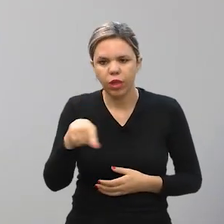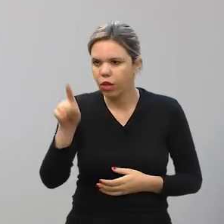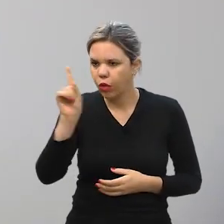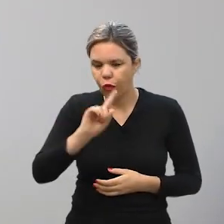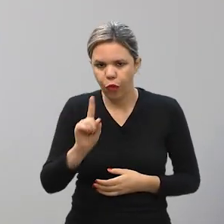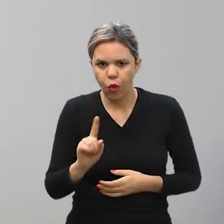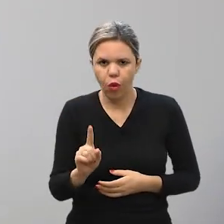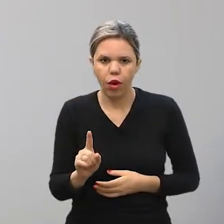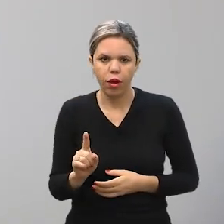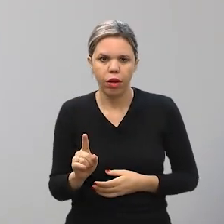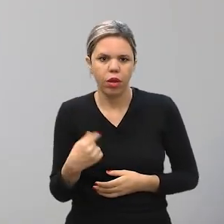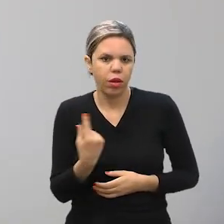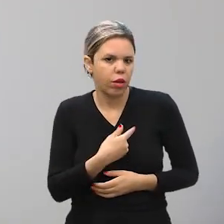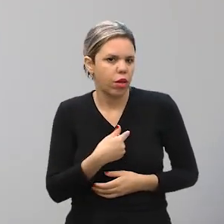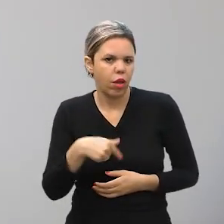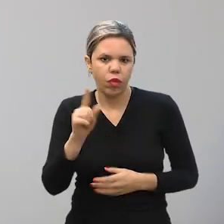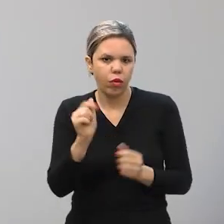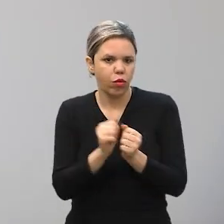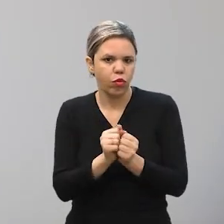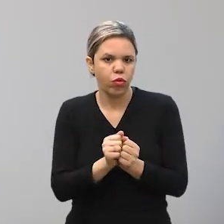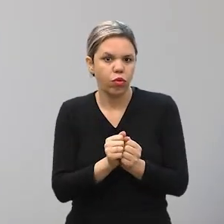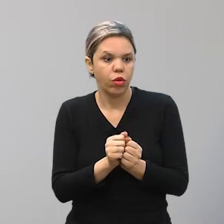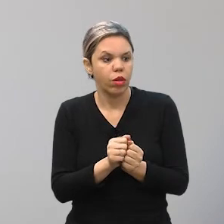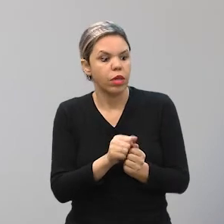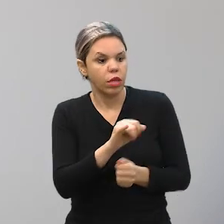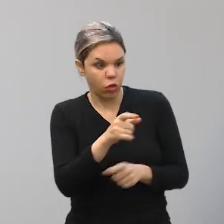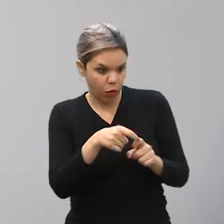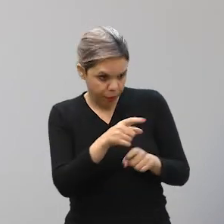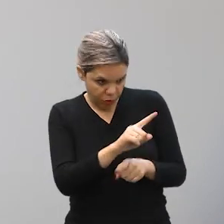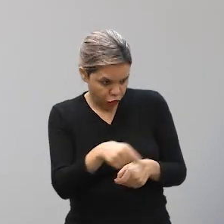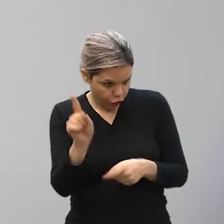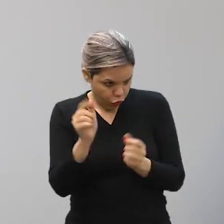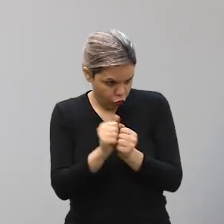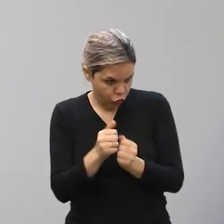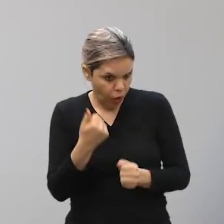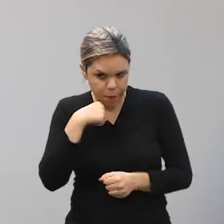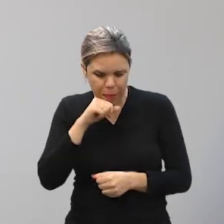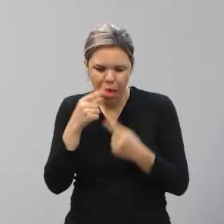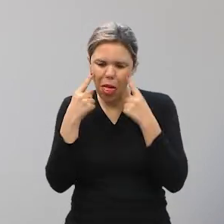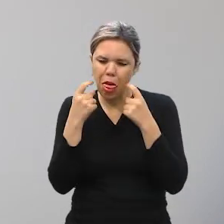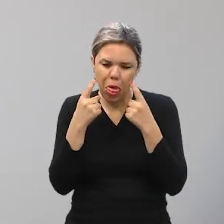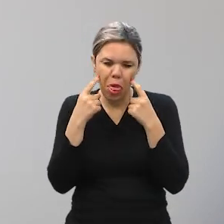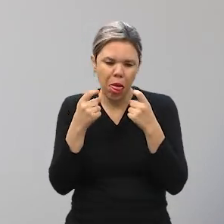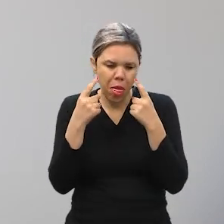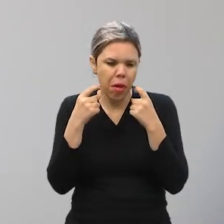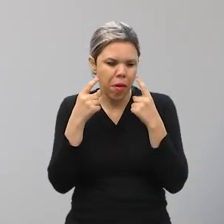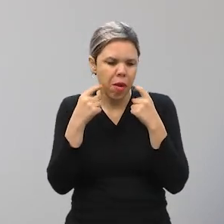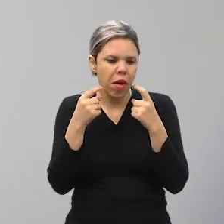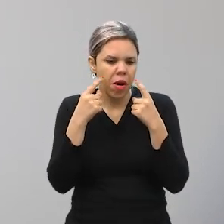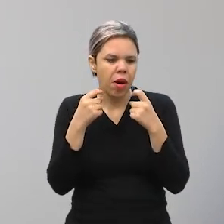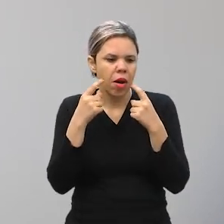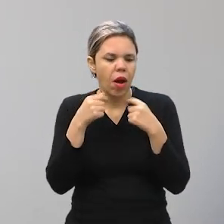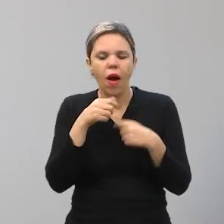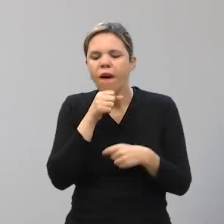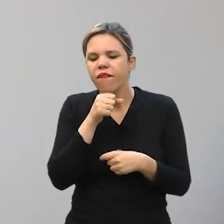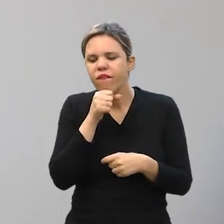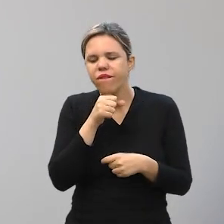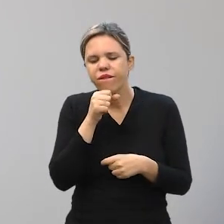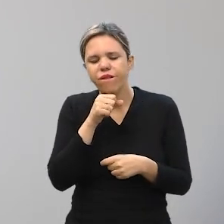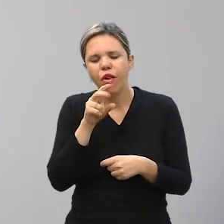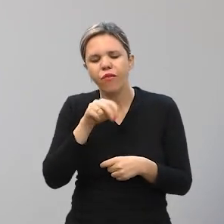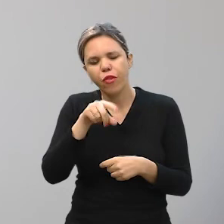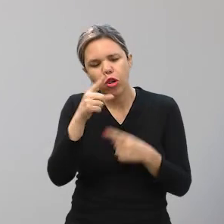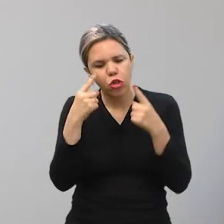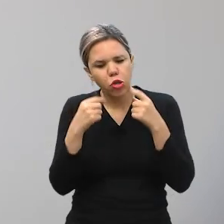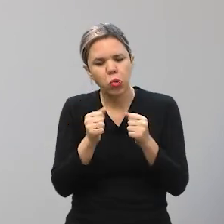for, nós não iremos. Aí a mãe começa a chorar. Eu acho que a avó foi junto também e chora. Eu